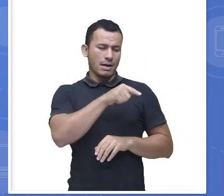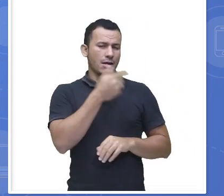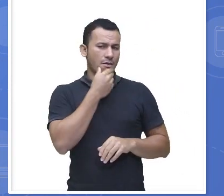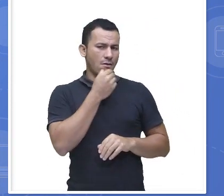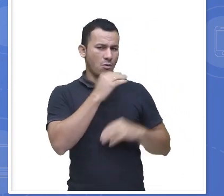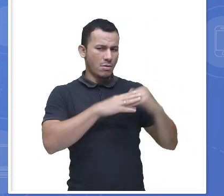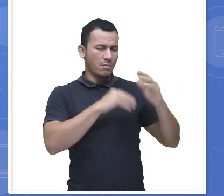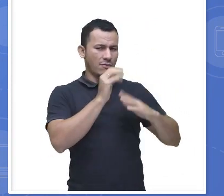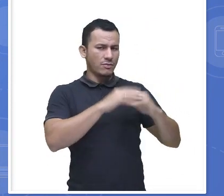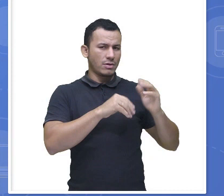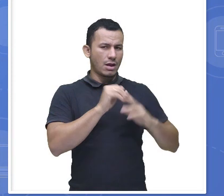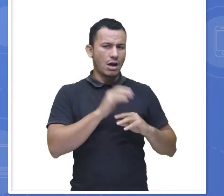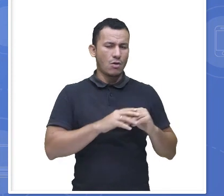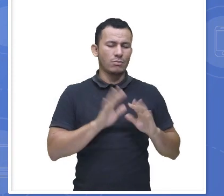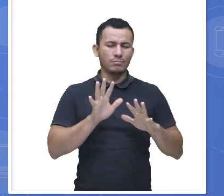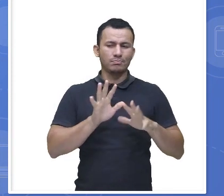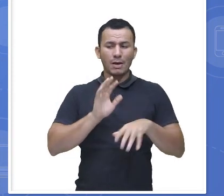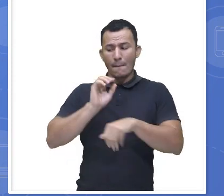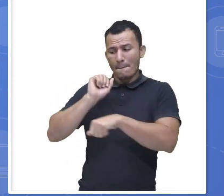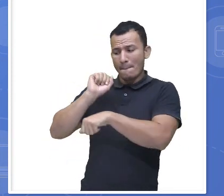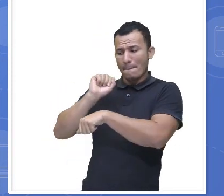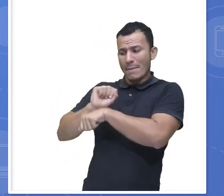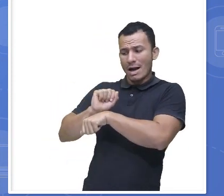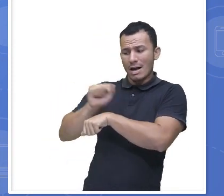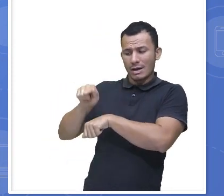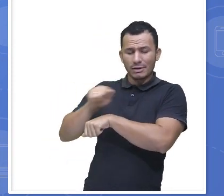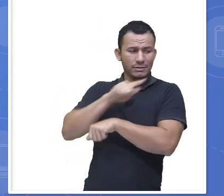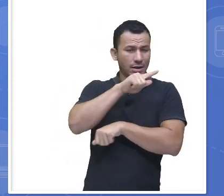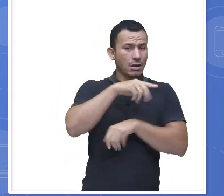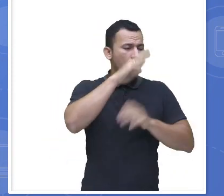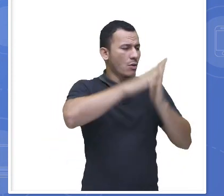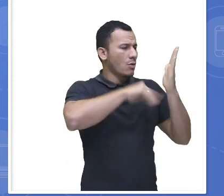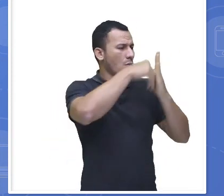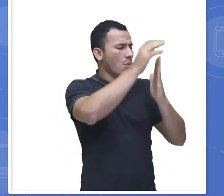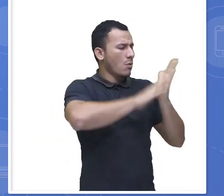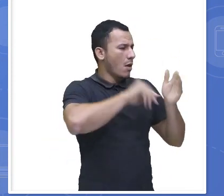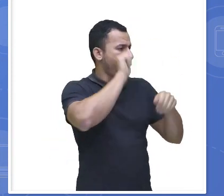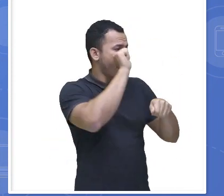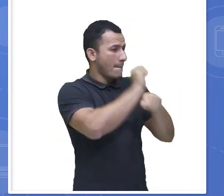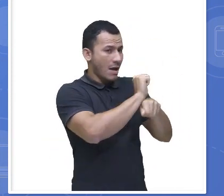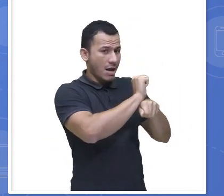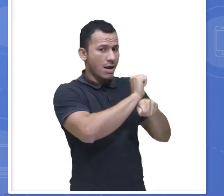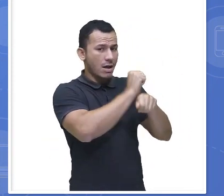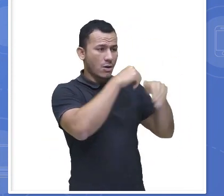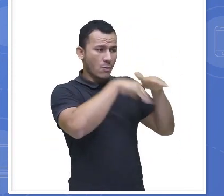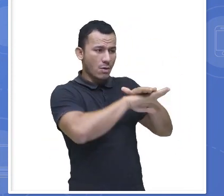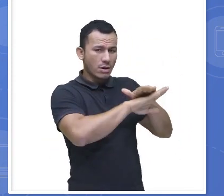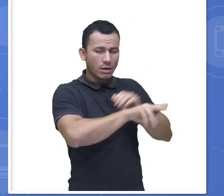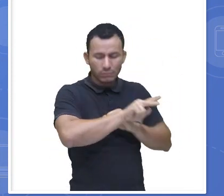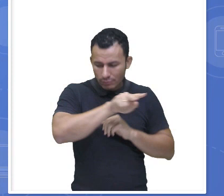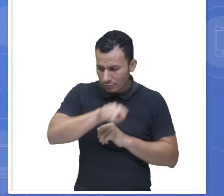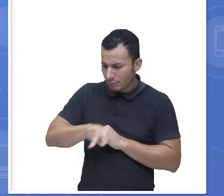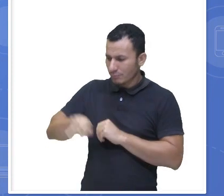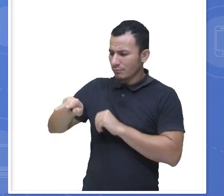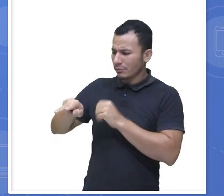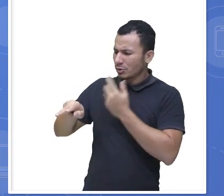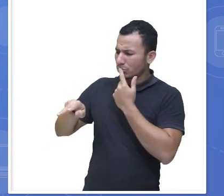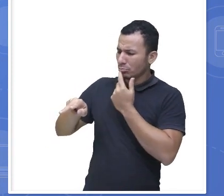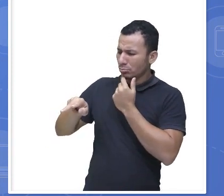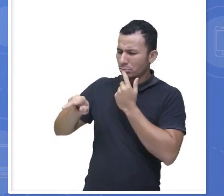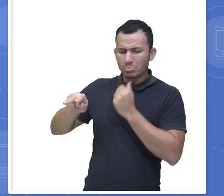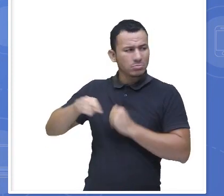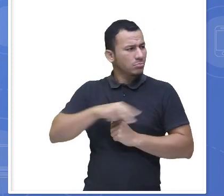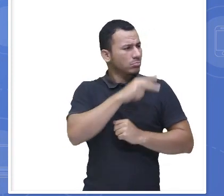este, obrigado a interromper o quadro que pintava e onde estava a aparecer o vermelho do seu peixe.